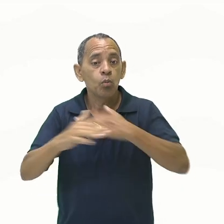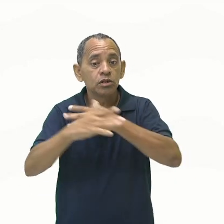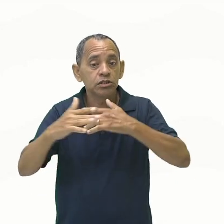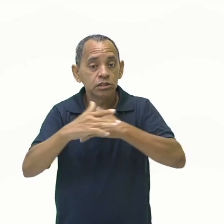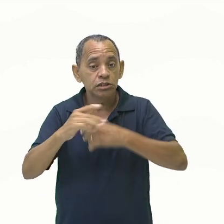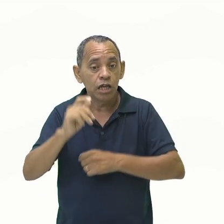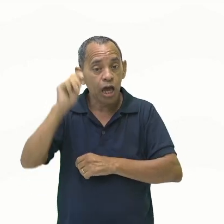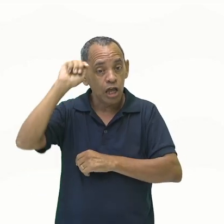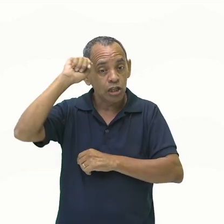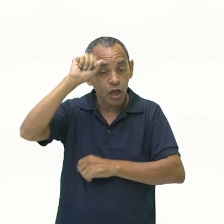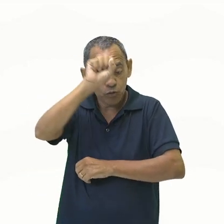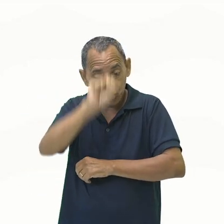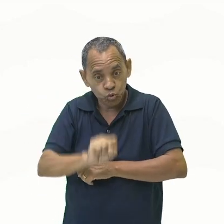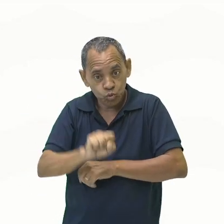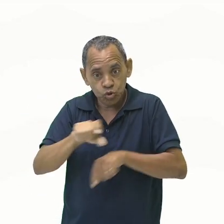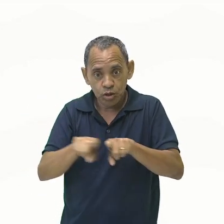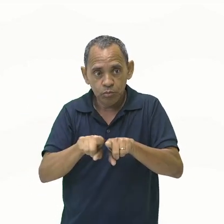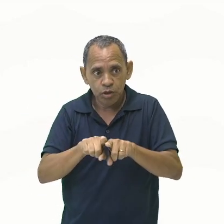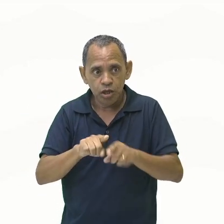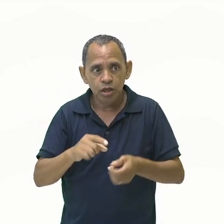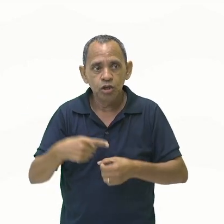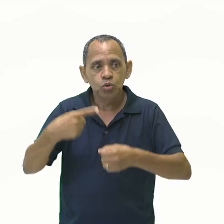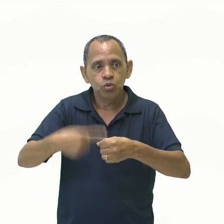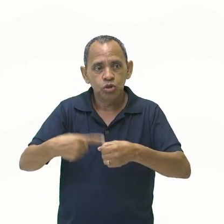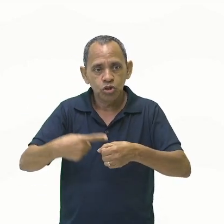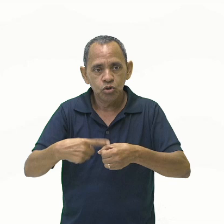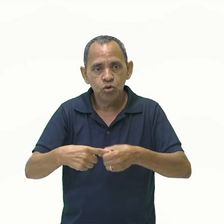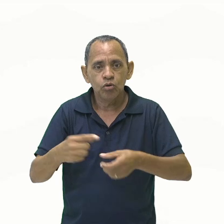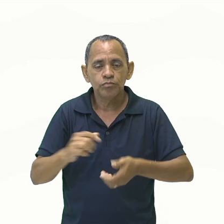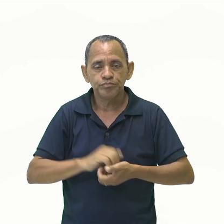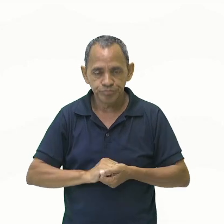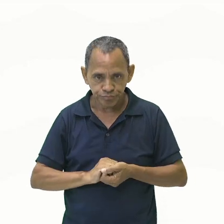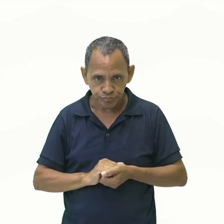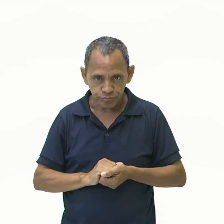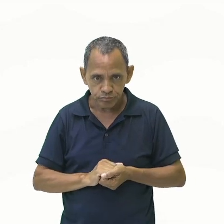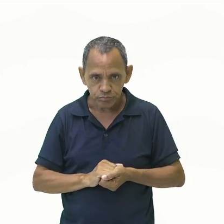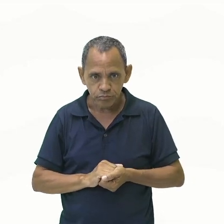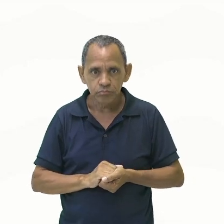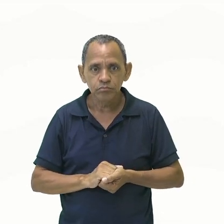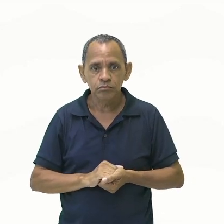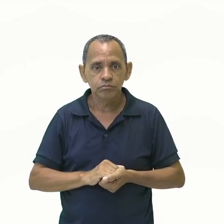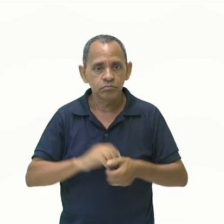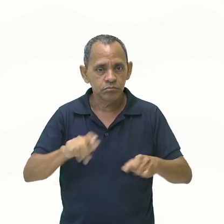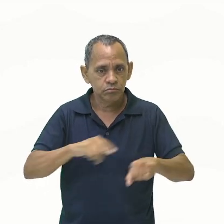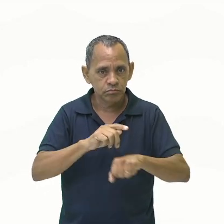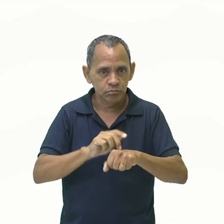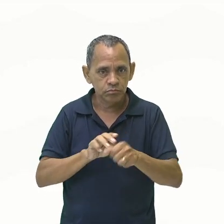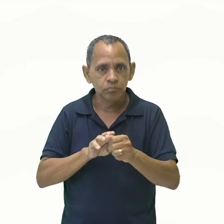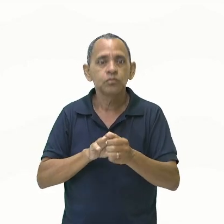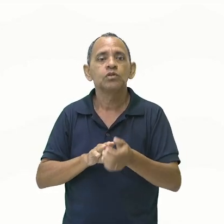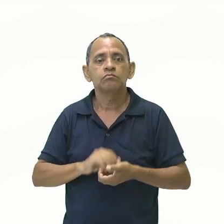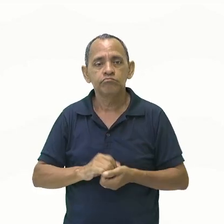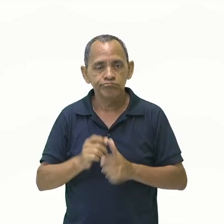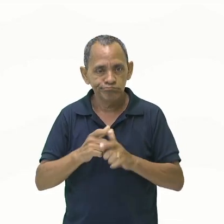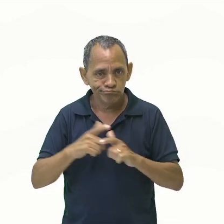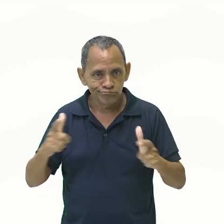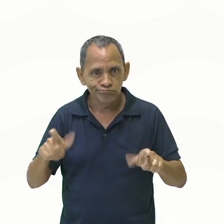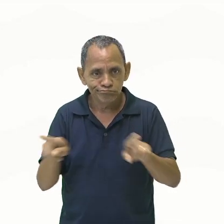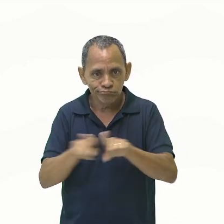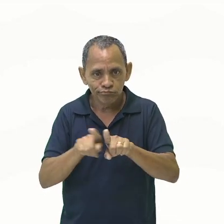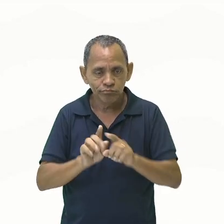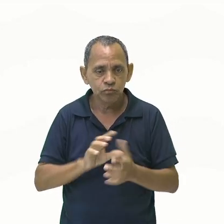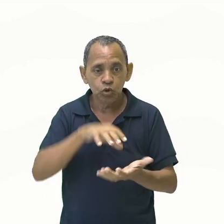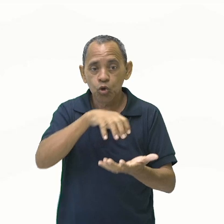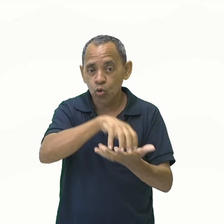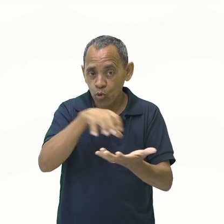do Sul, reuniu ali 189 países, percebam que o número de países tem aumentado, tá certo? E também aumentou o número de